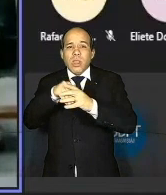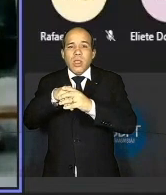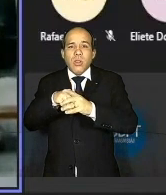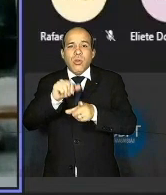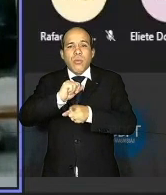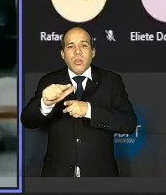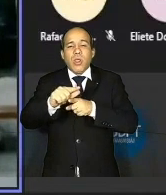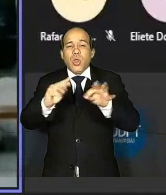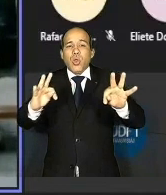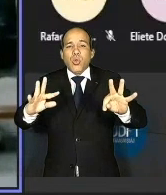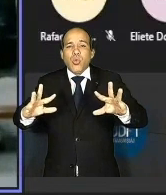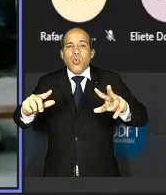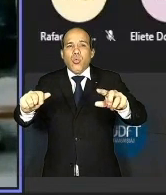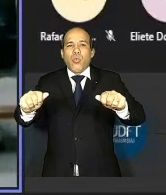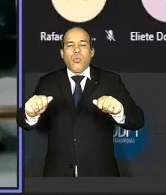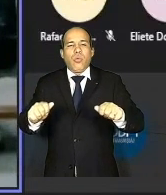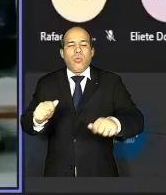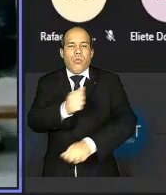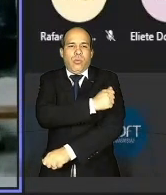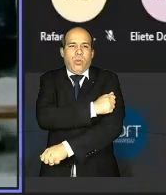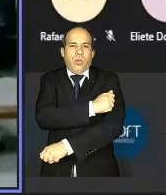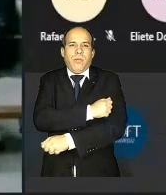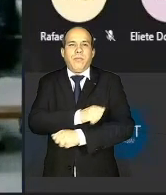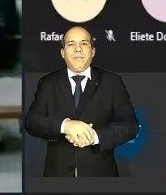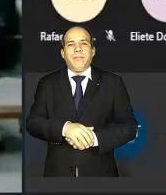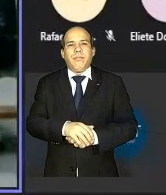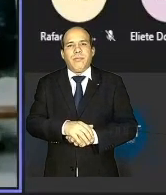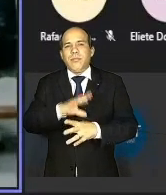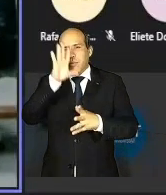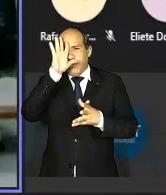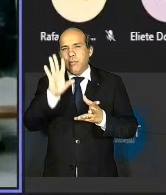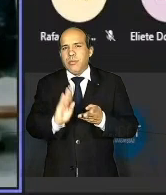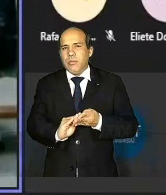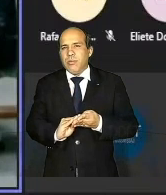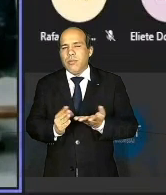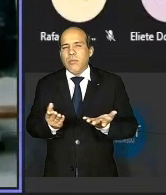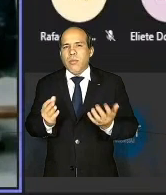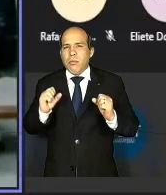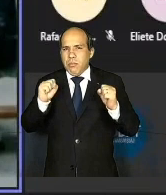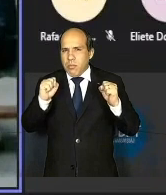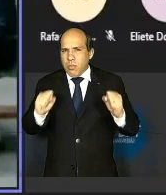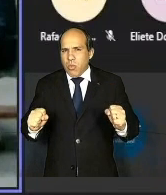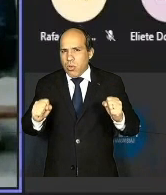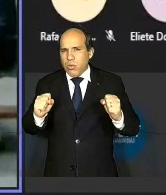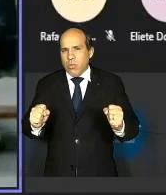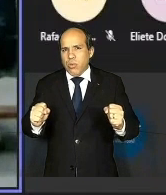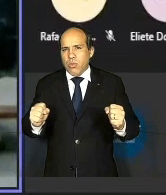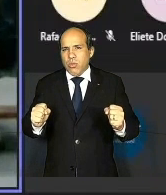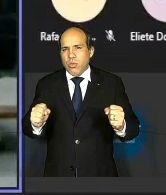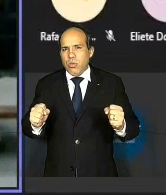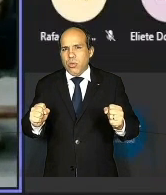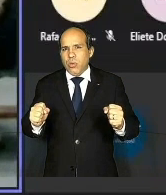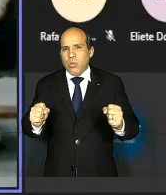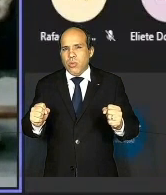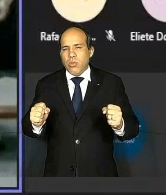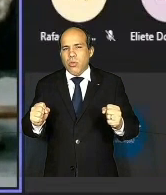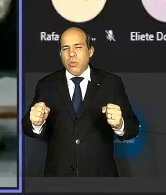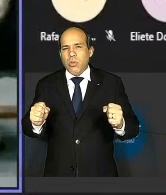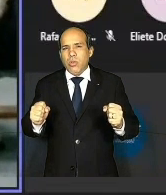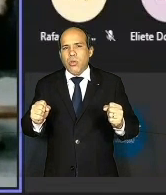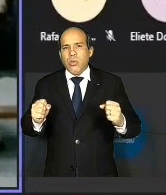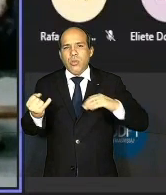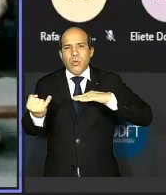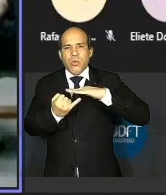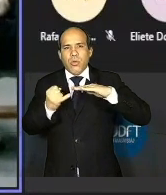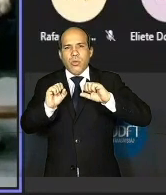nas mensalidades e onerar a todo o corpo docente? Em outras palavras, é possível a cobrança